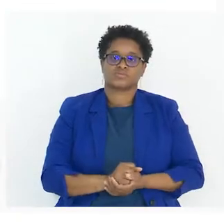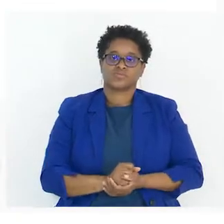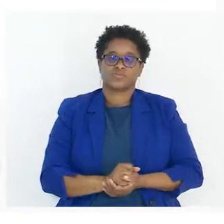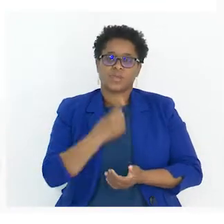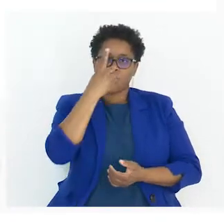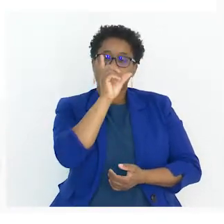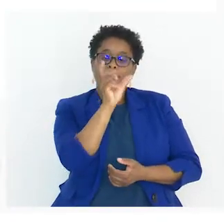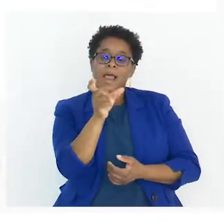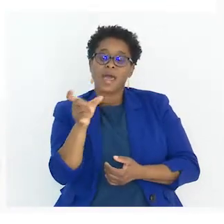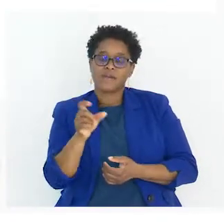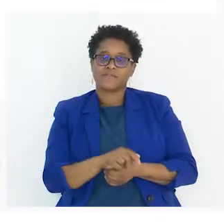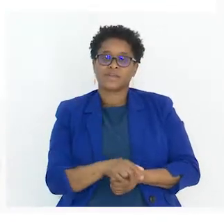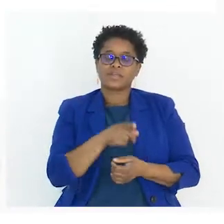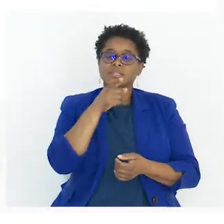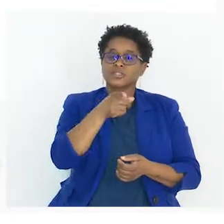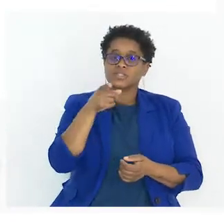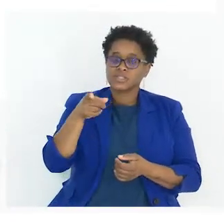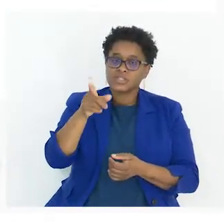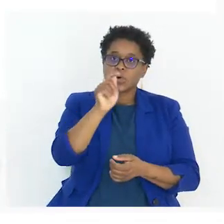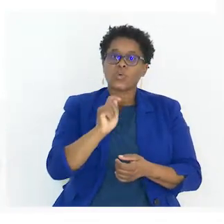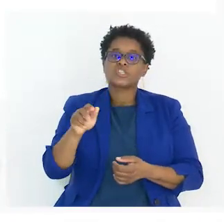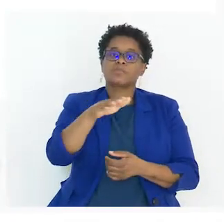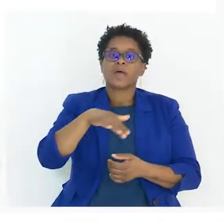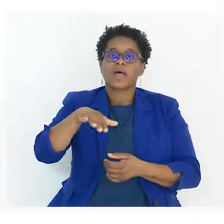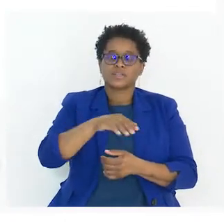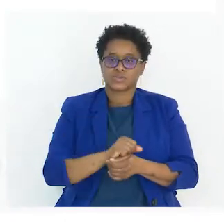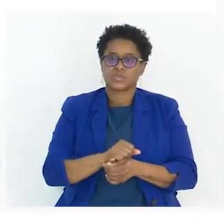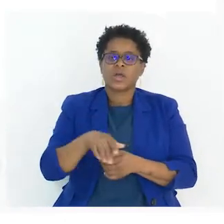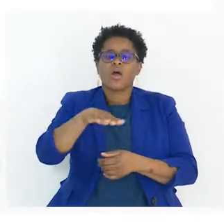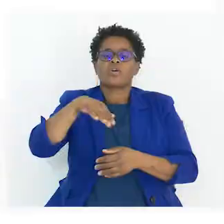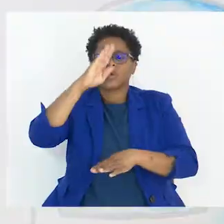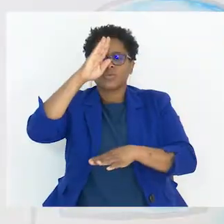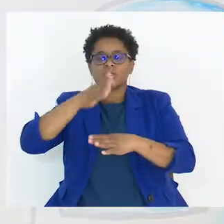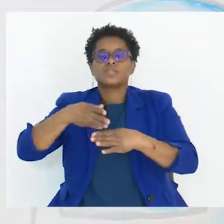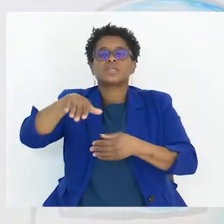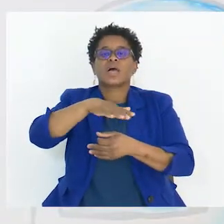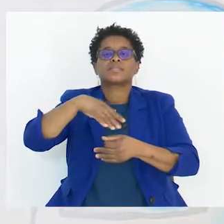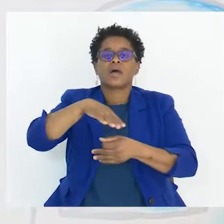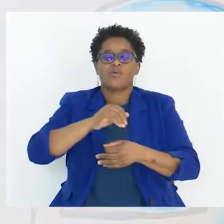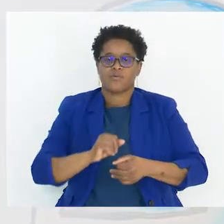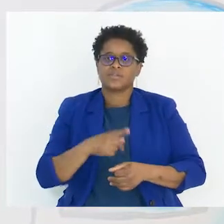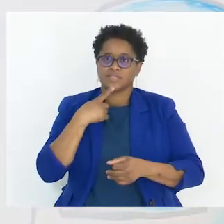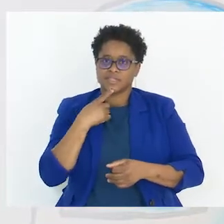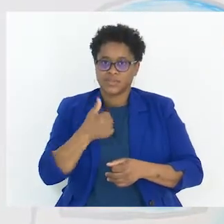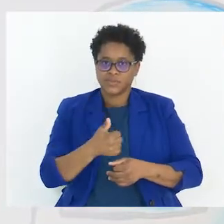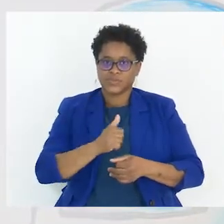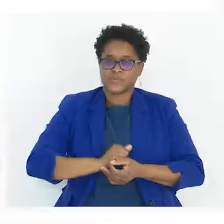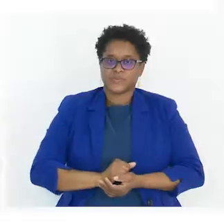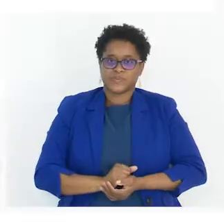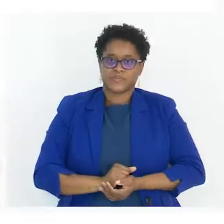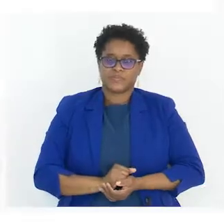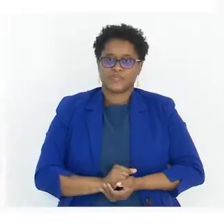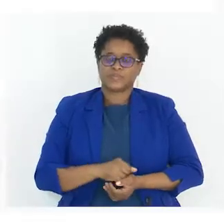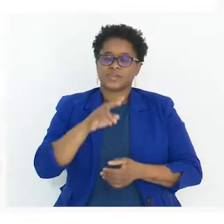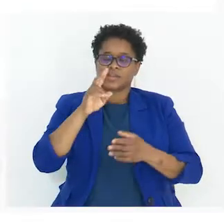Uma palavra que indique o espaço em que decorre a ação. Certo?